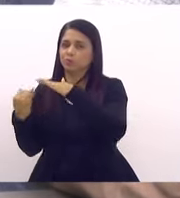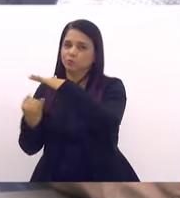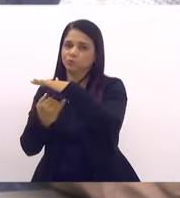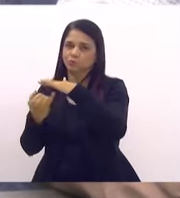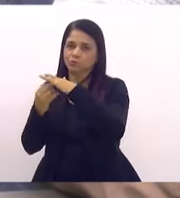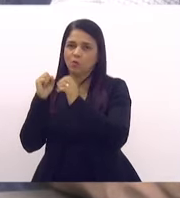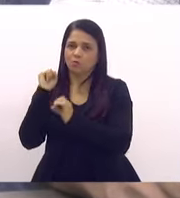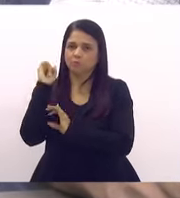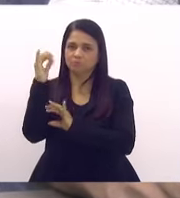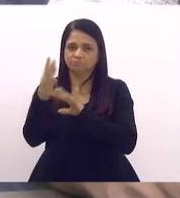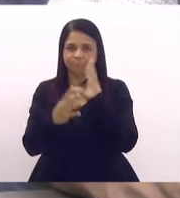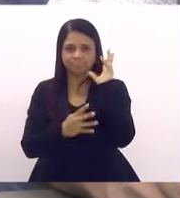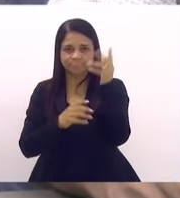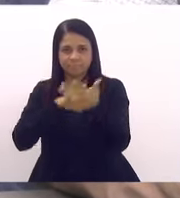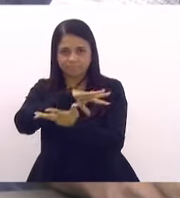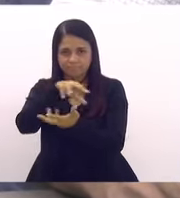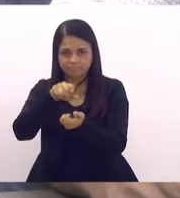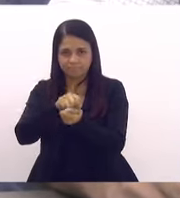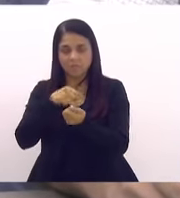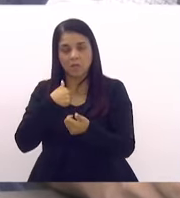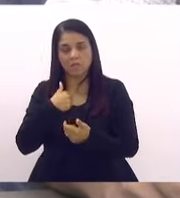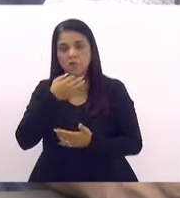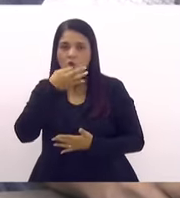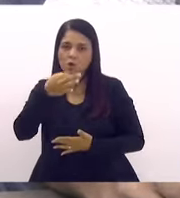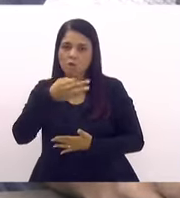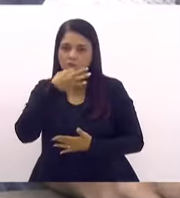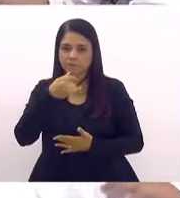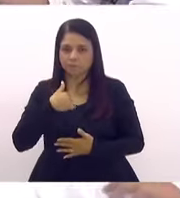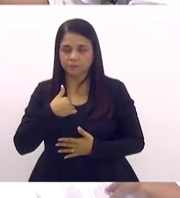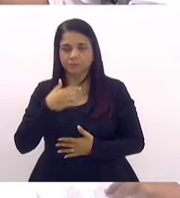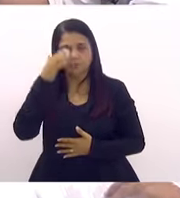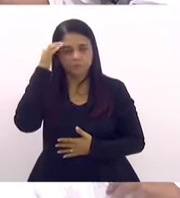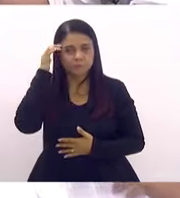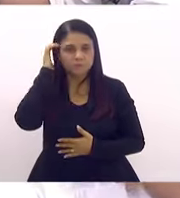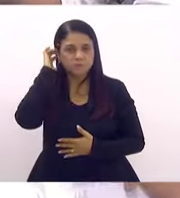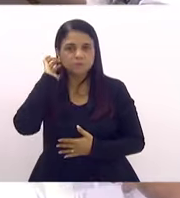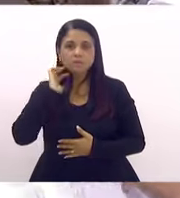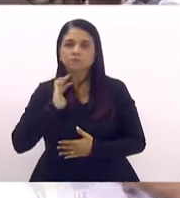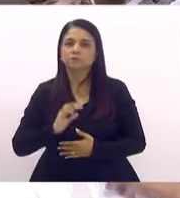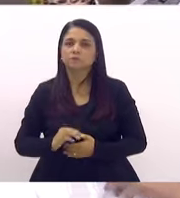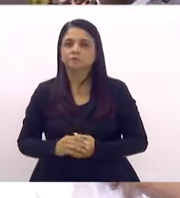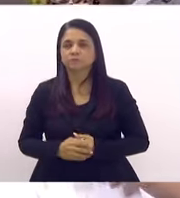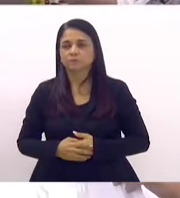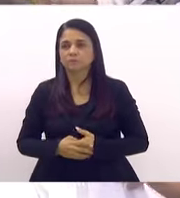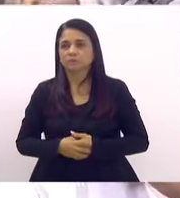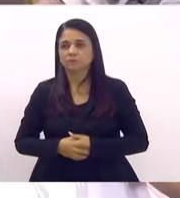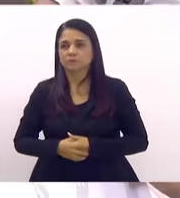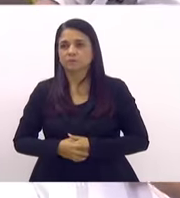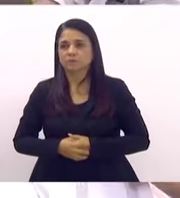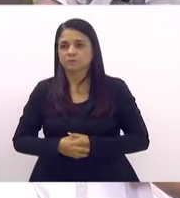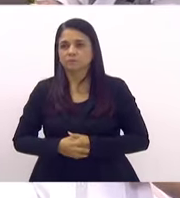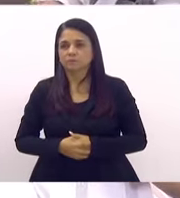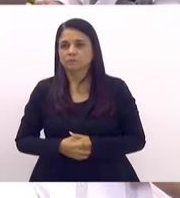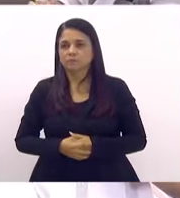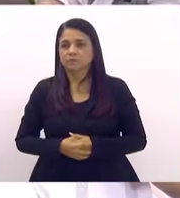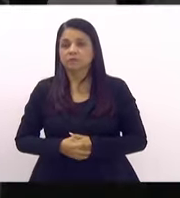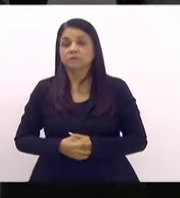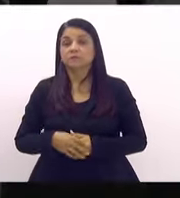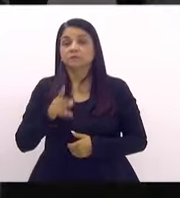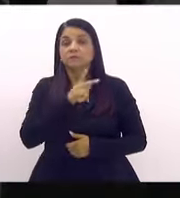É a minha posição. Deputada Célia, deputado Paulo, fazendo a palavra. Queria, sim. Senhor